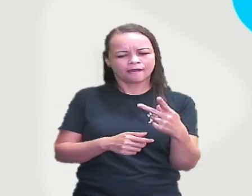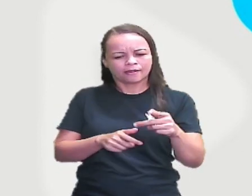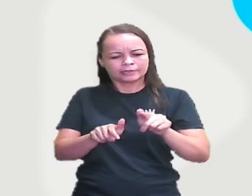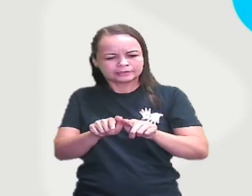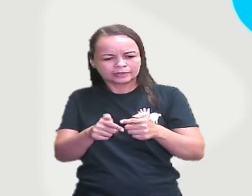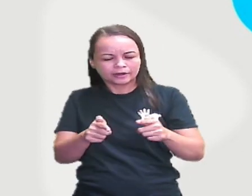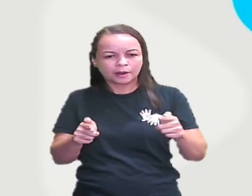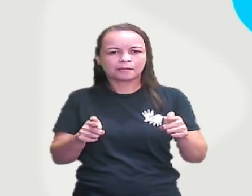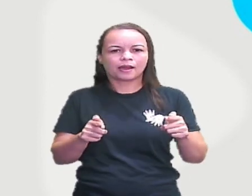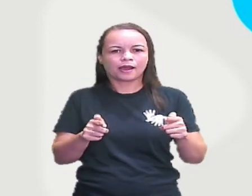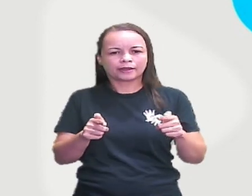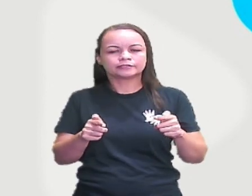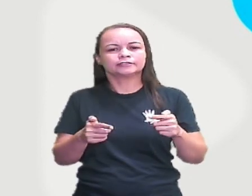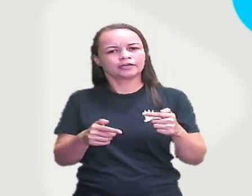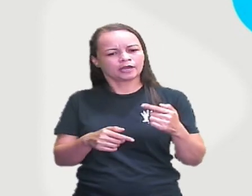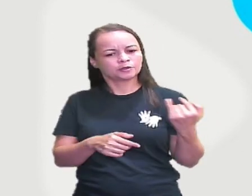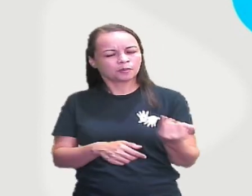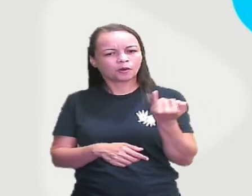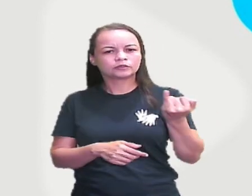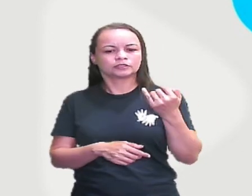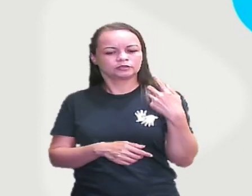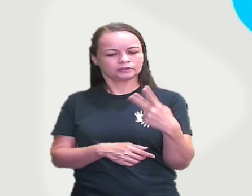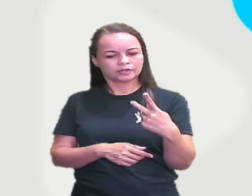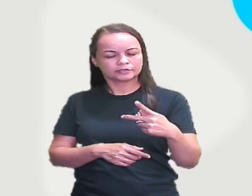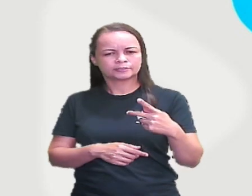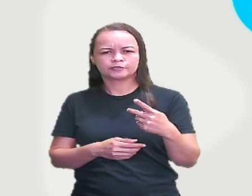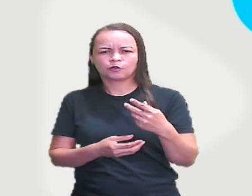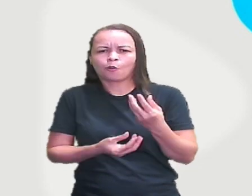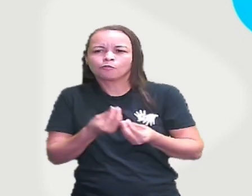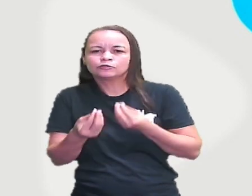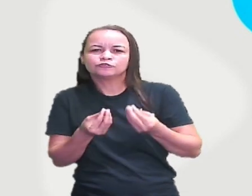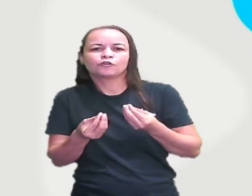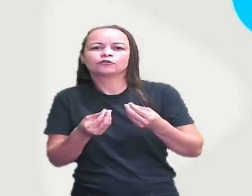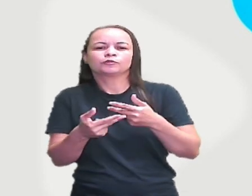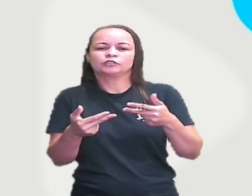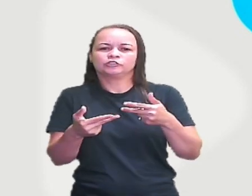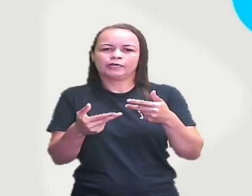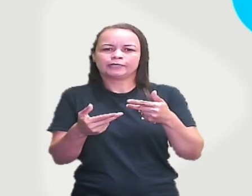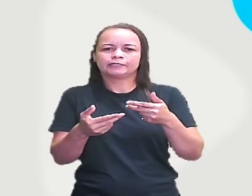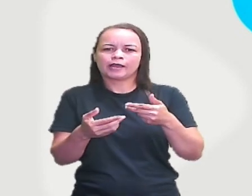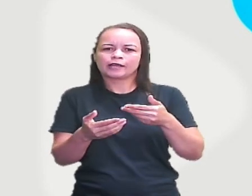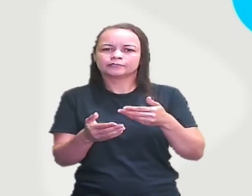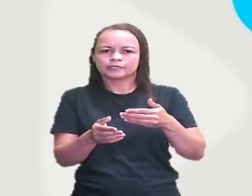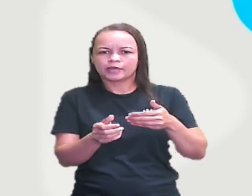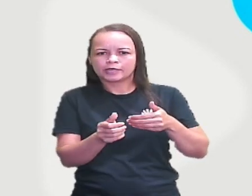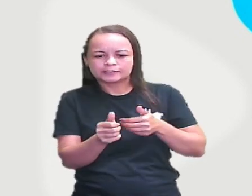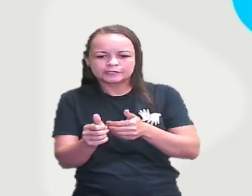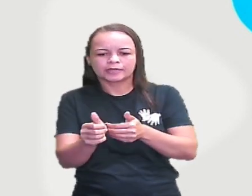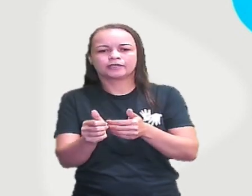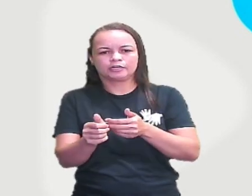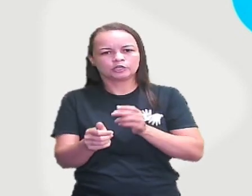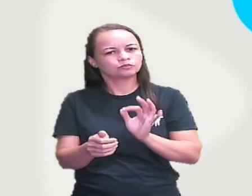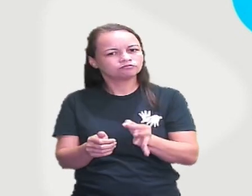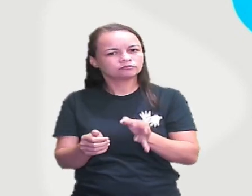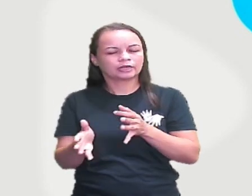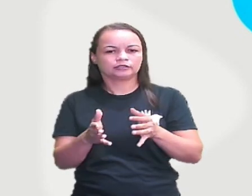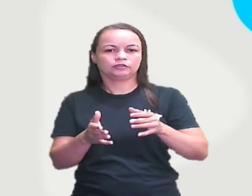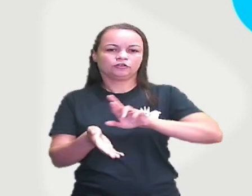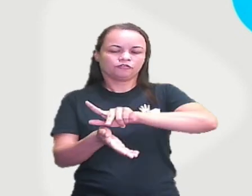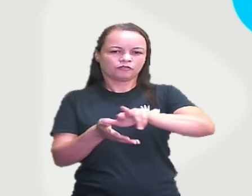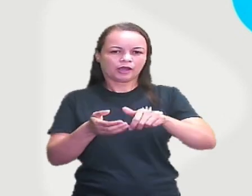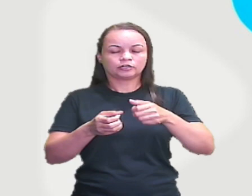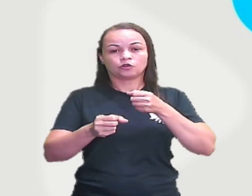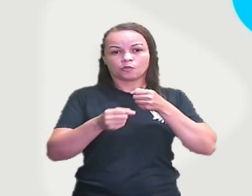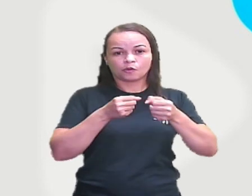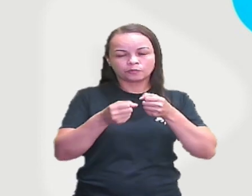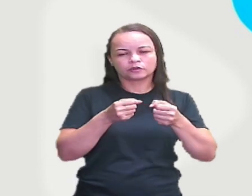ou seja, levar a gramática como esse objeto a ser perseguido. Então, do mesmo modo, grandes veículos de comunicação, como